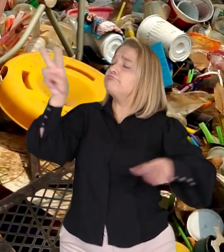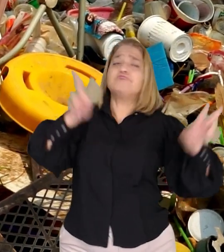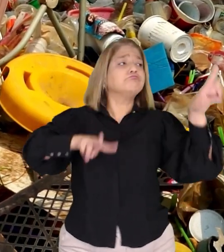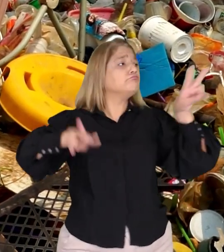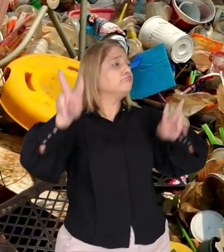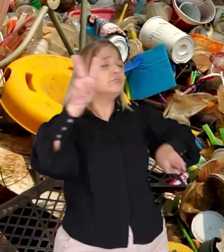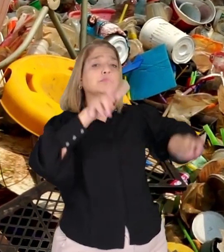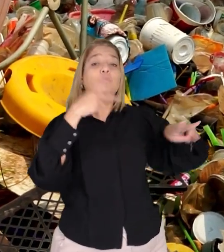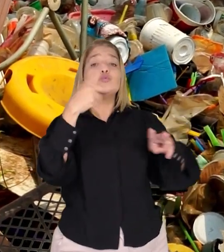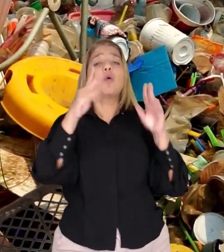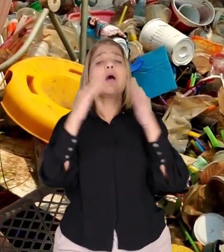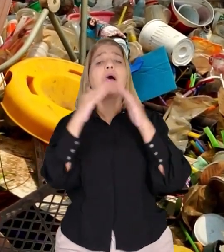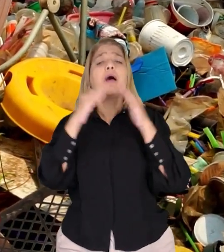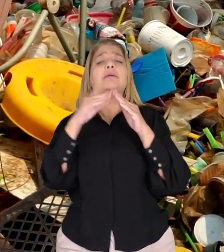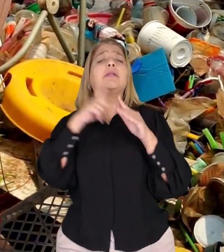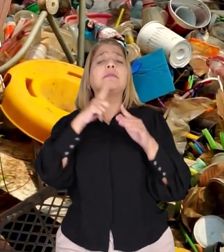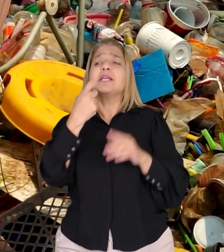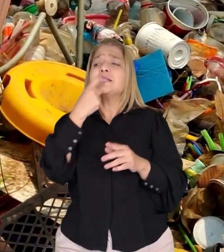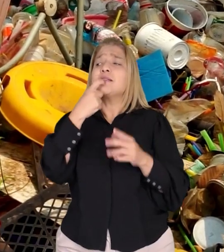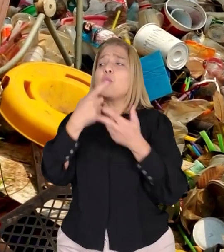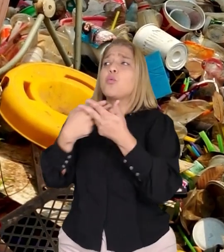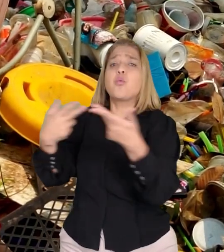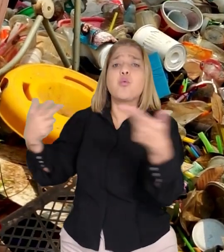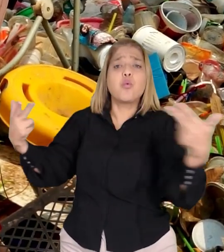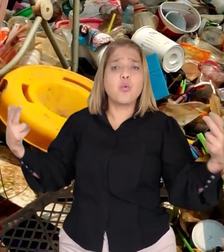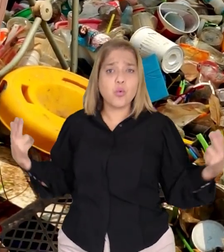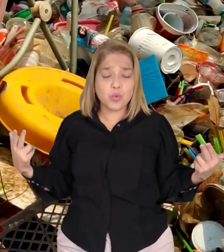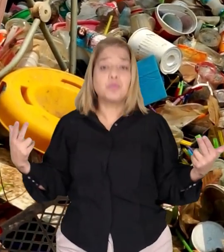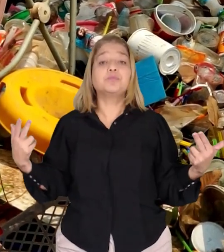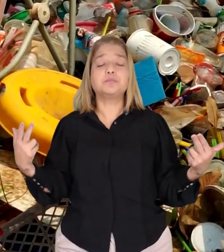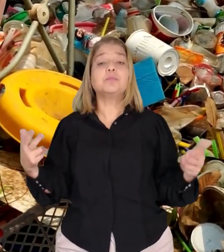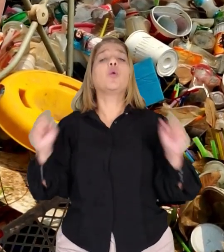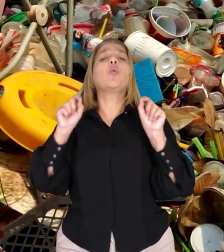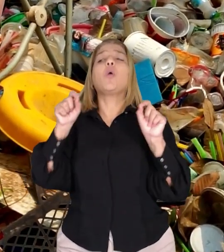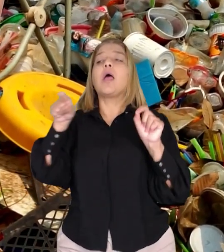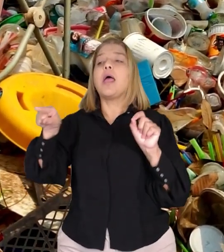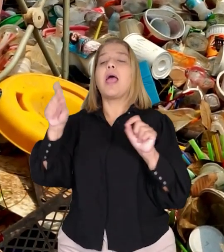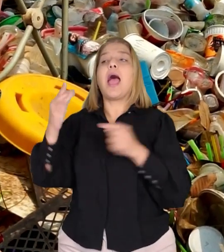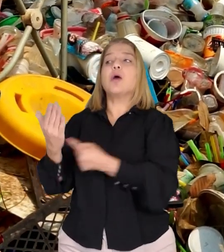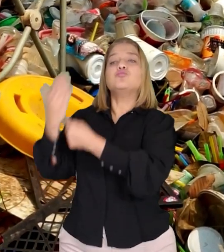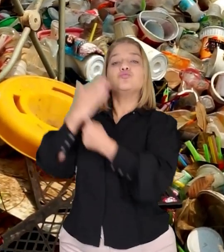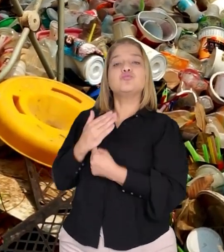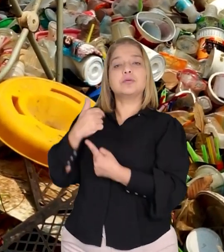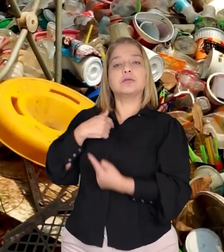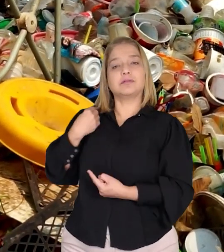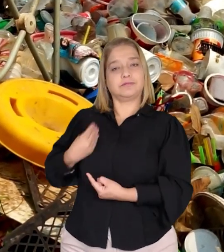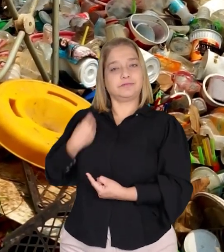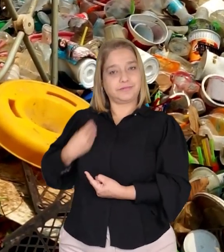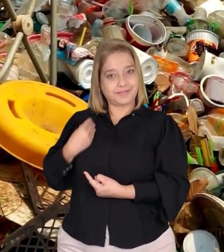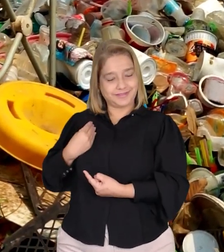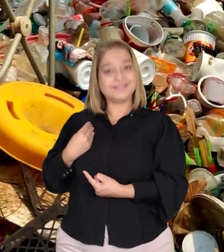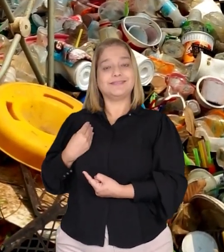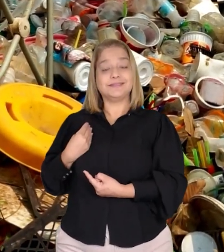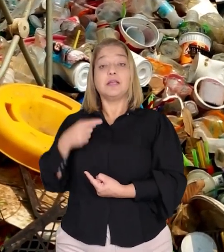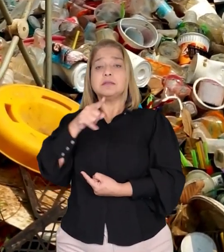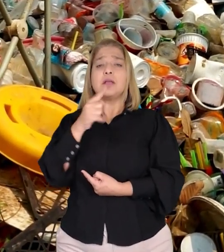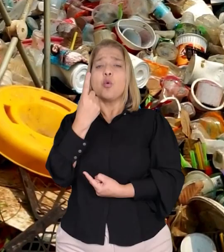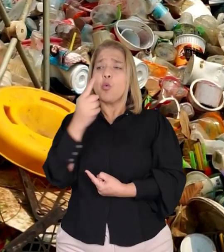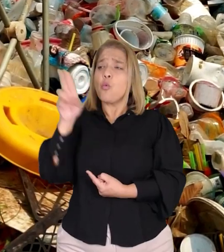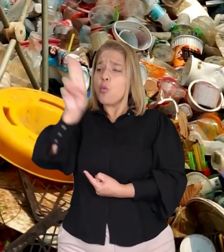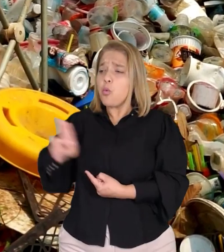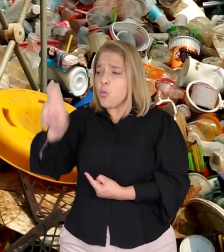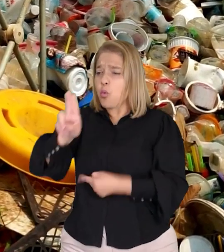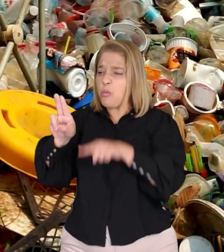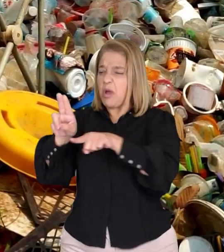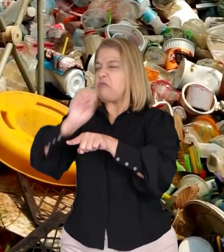redor. Quanto plástico tem por aí? Qual a função dele na sua vida? Usa apenas